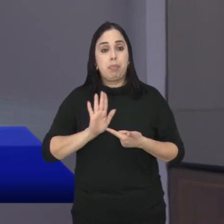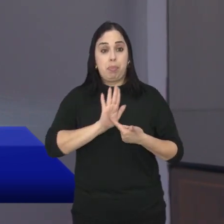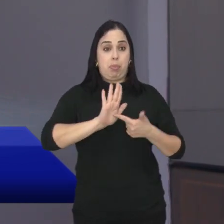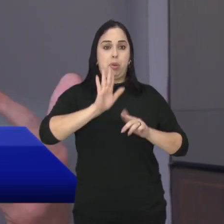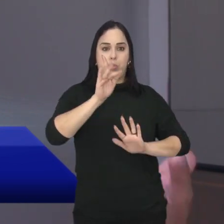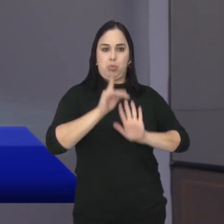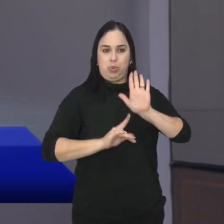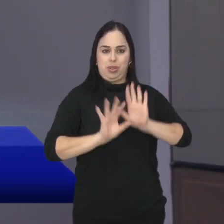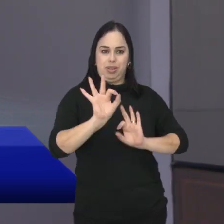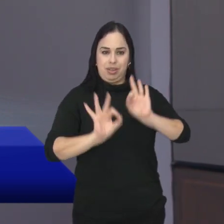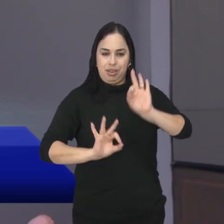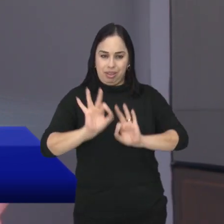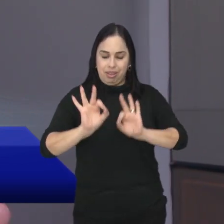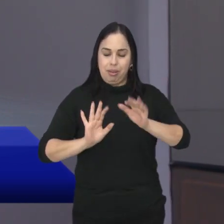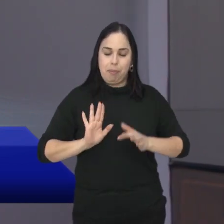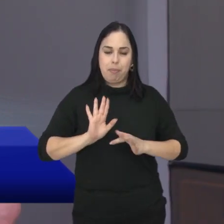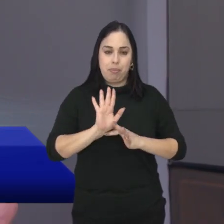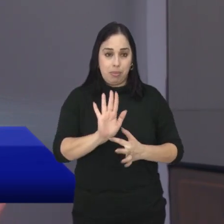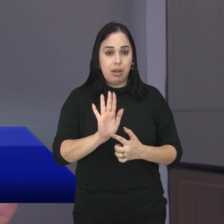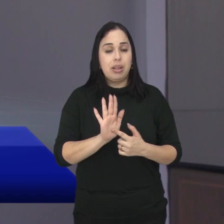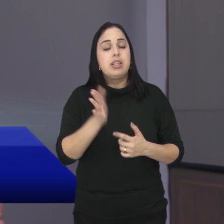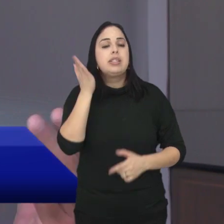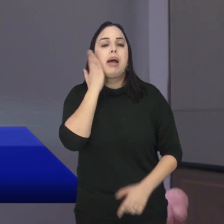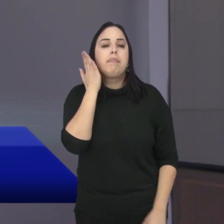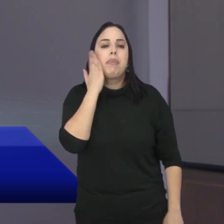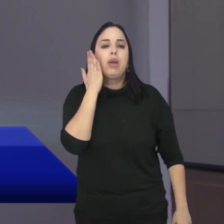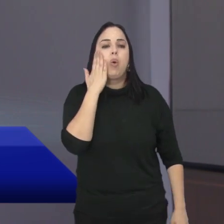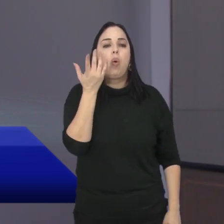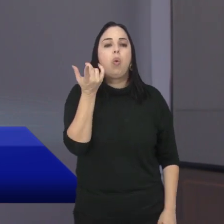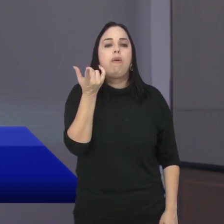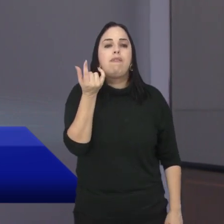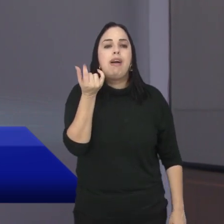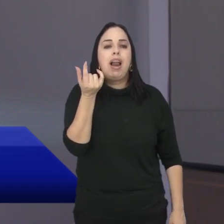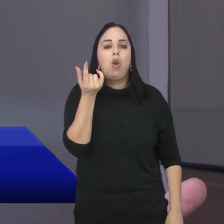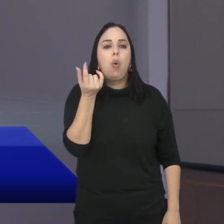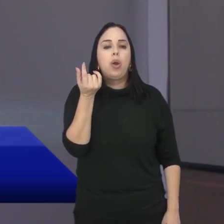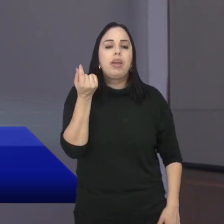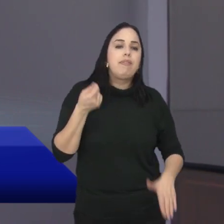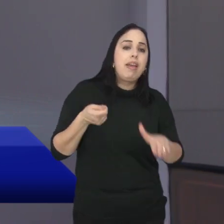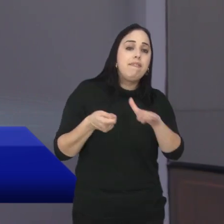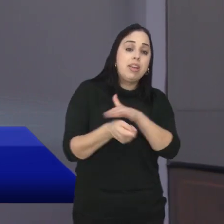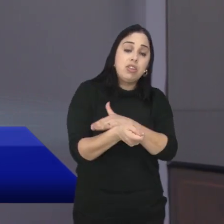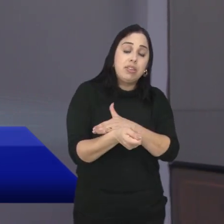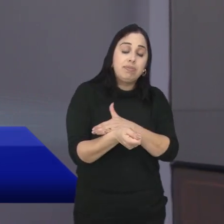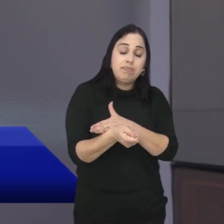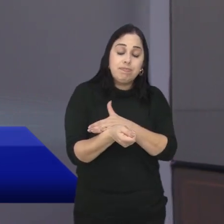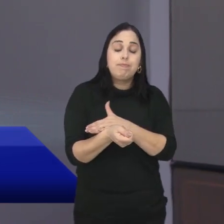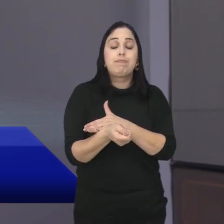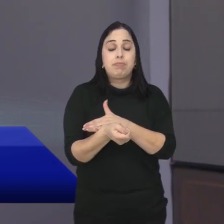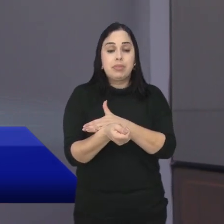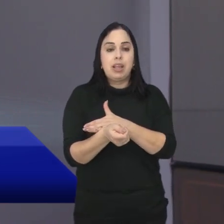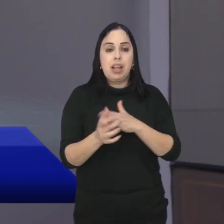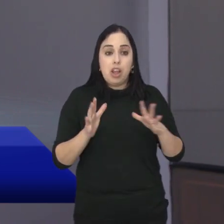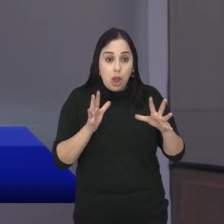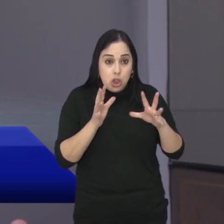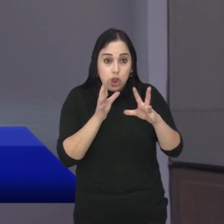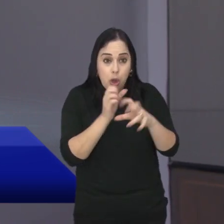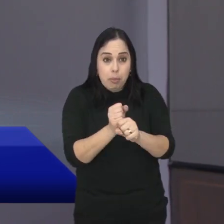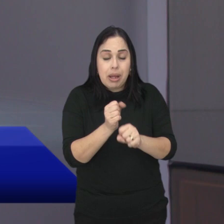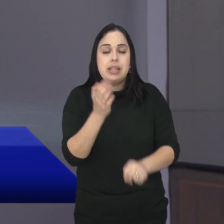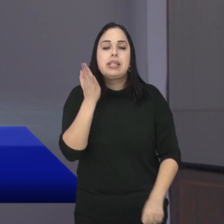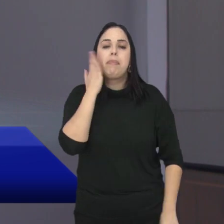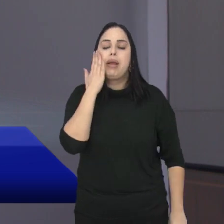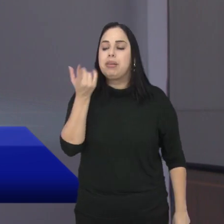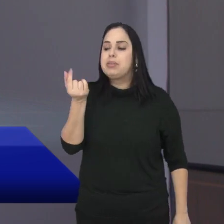projeto, e com o desenvolvimento do projeto executivo a gente também tem a noção do valor de fato a ser implantado nele, porque é com ele que a